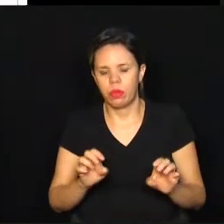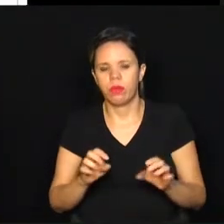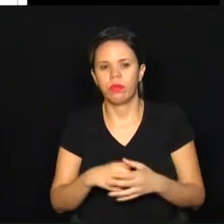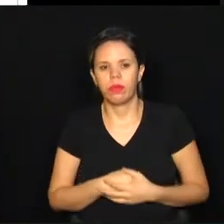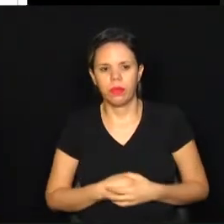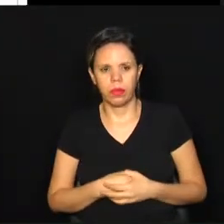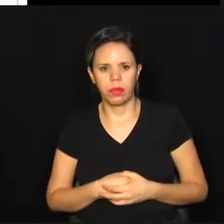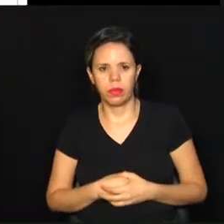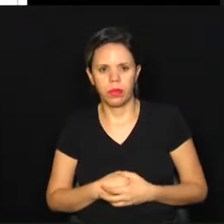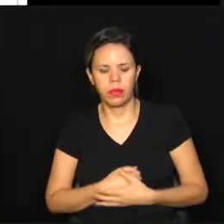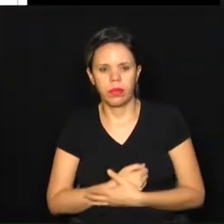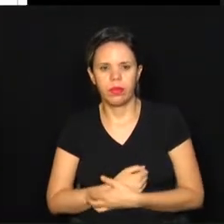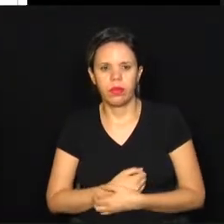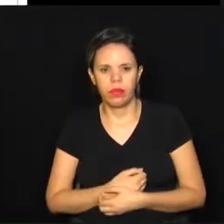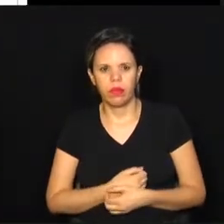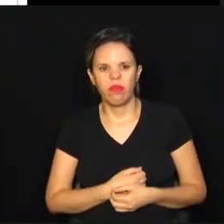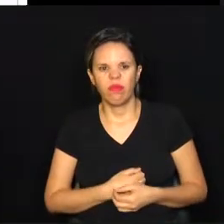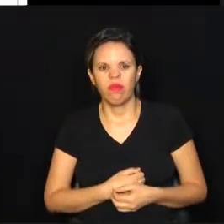transversais